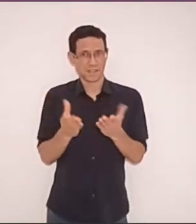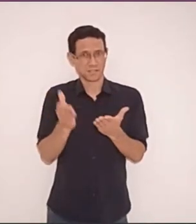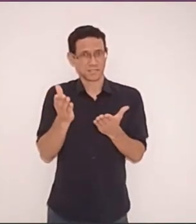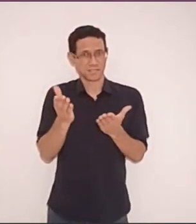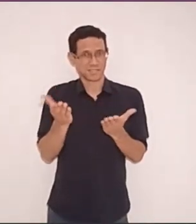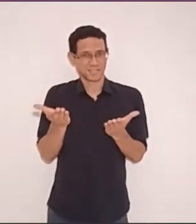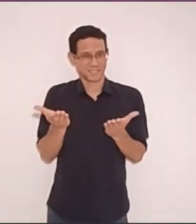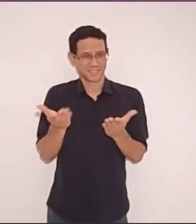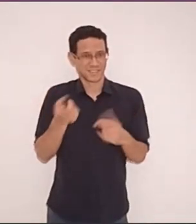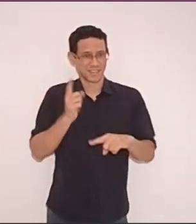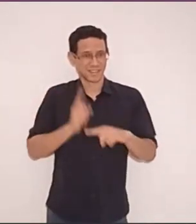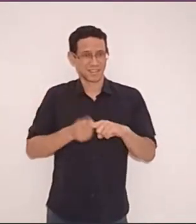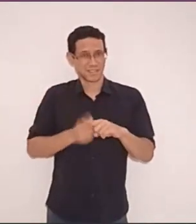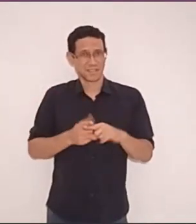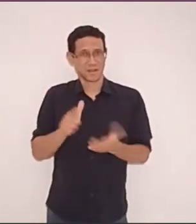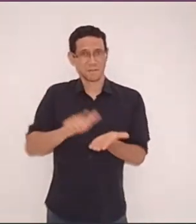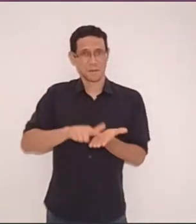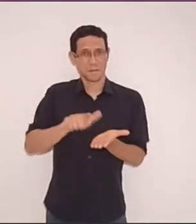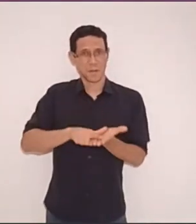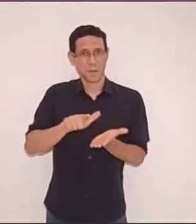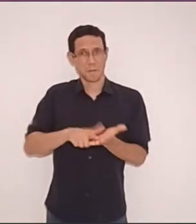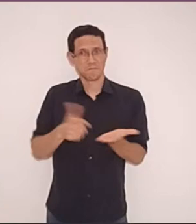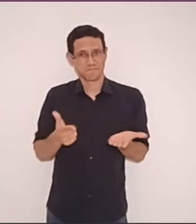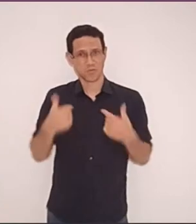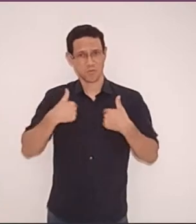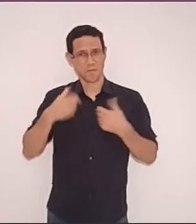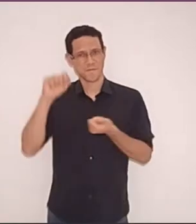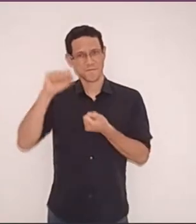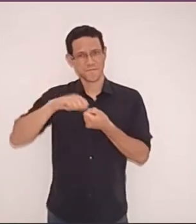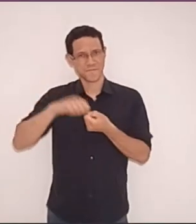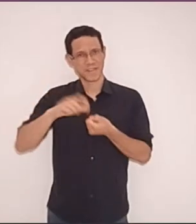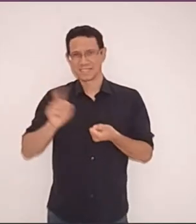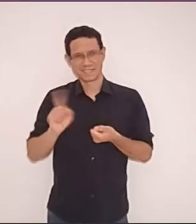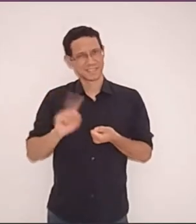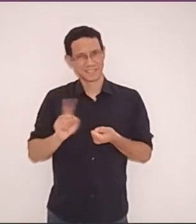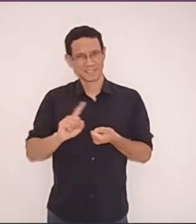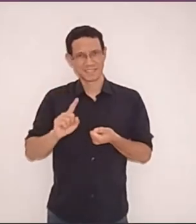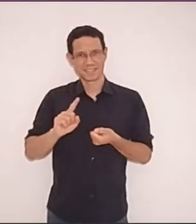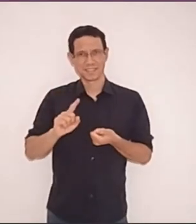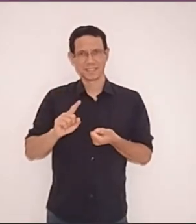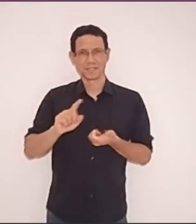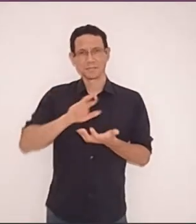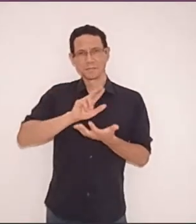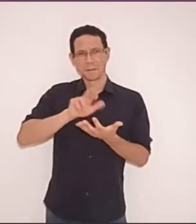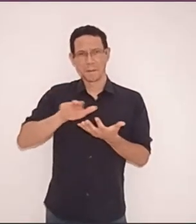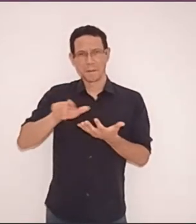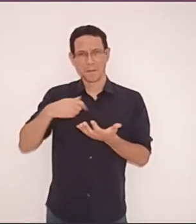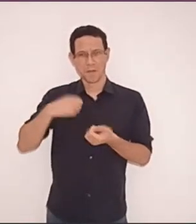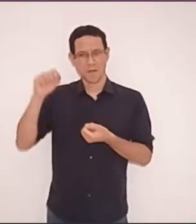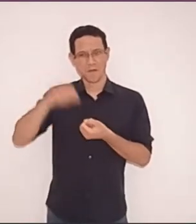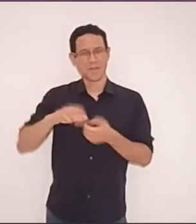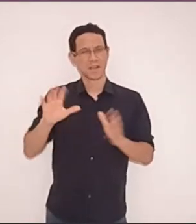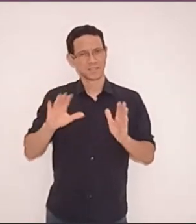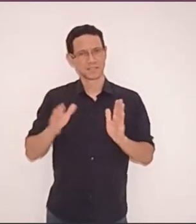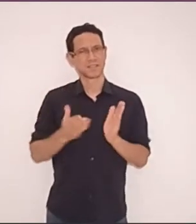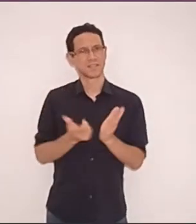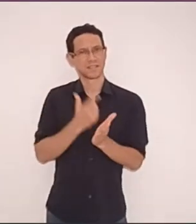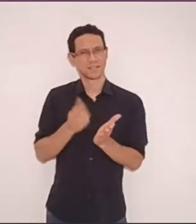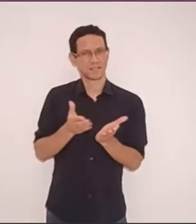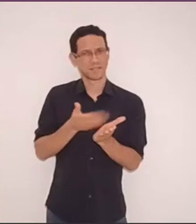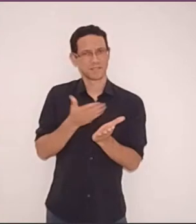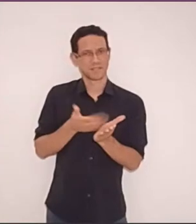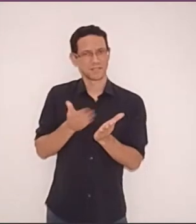Ok papel ali não foi eu que fiz tem como uma história que não fui eu que fiz eu vendo o meu físico